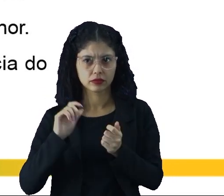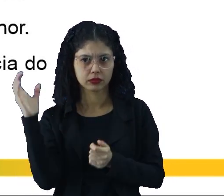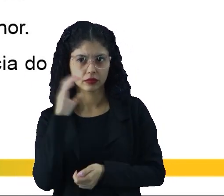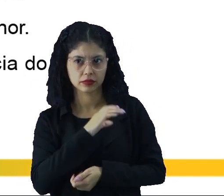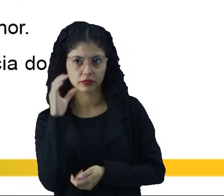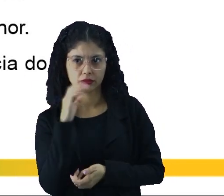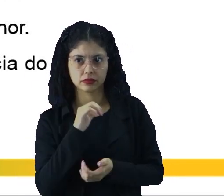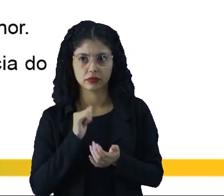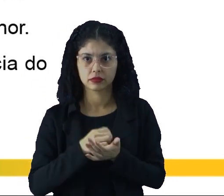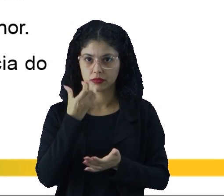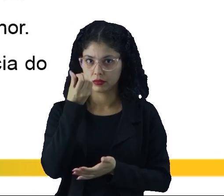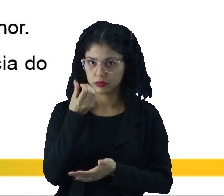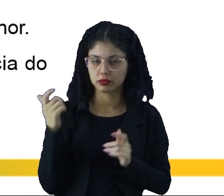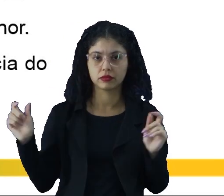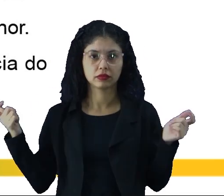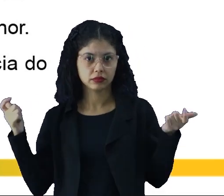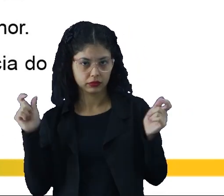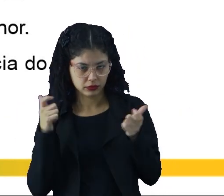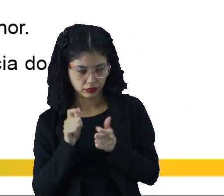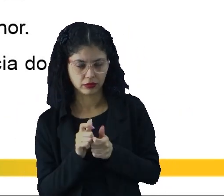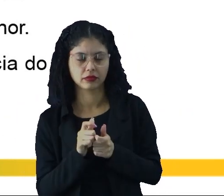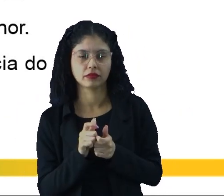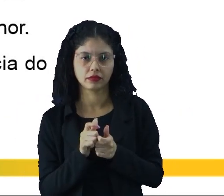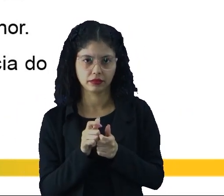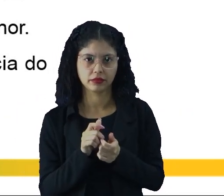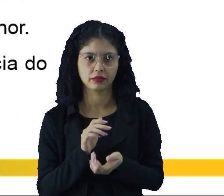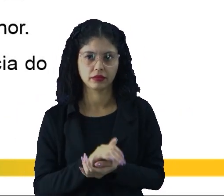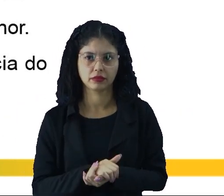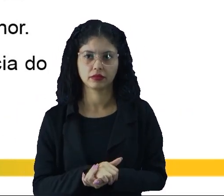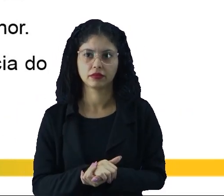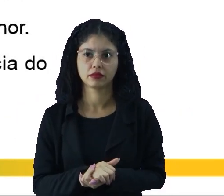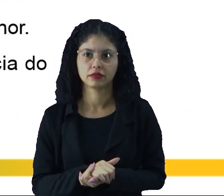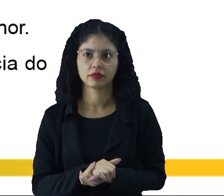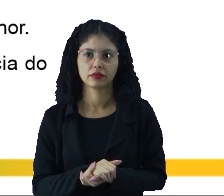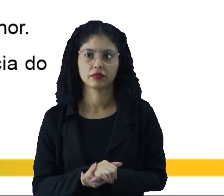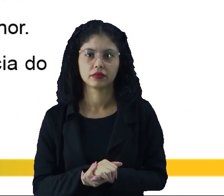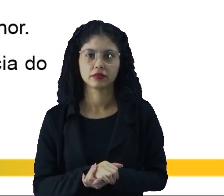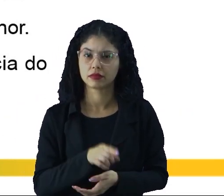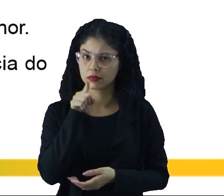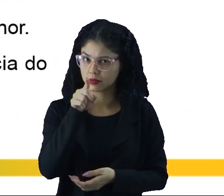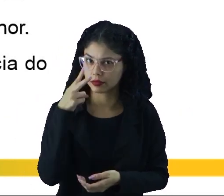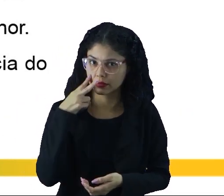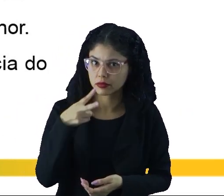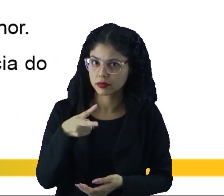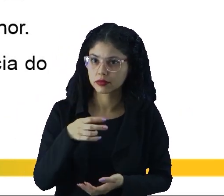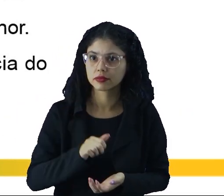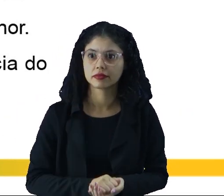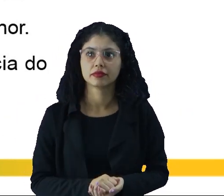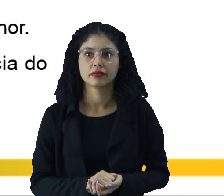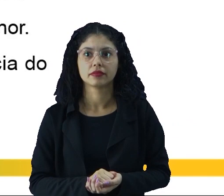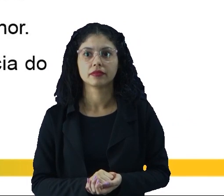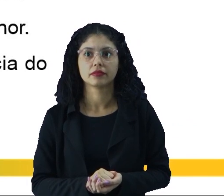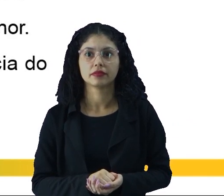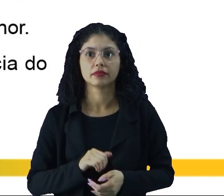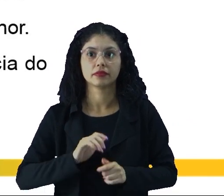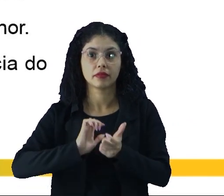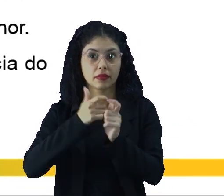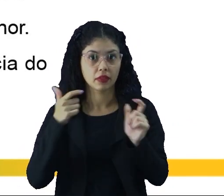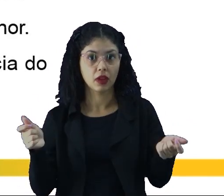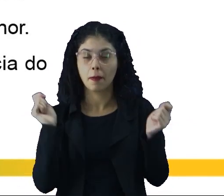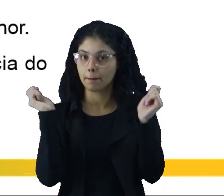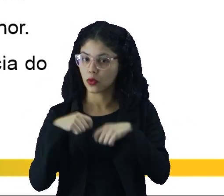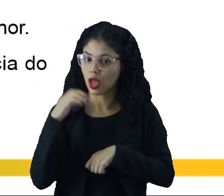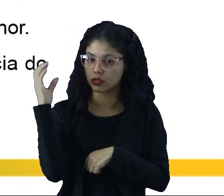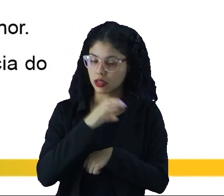aceleração da gravidade é 6 vezes menor. Olha aí, pessoal. Maior,